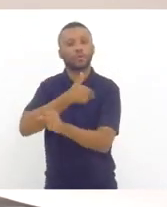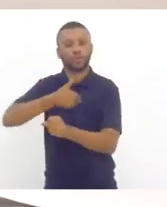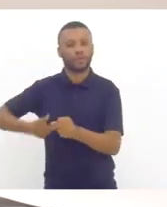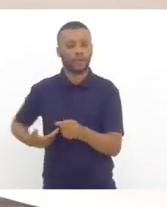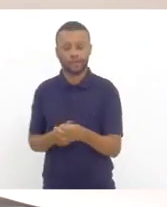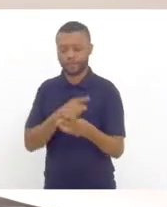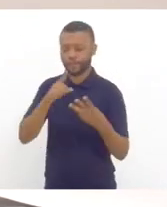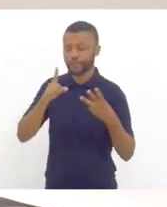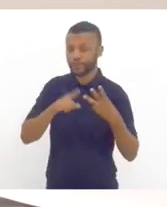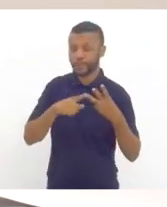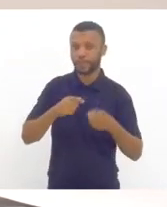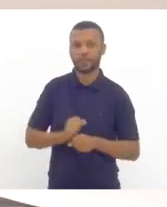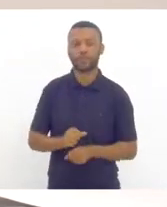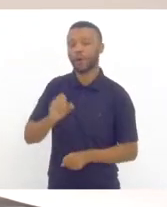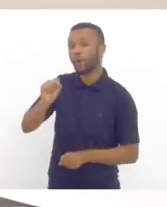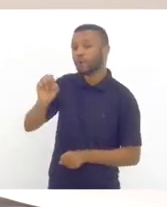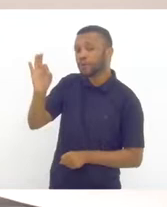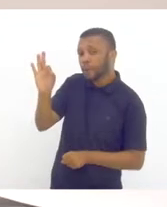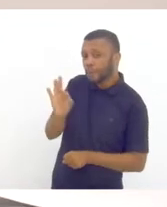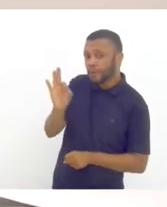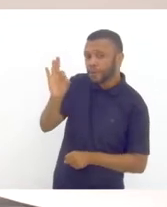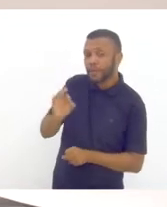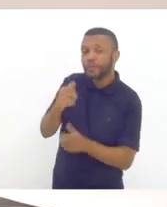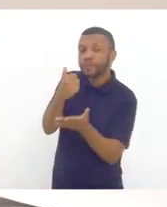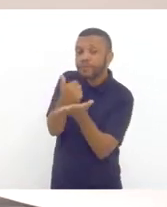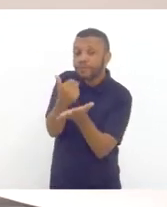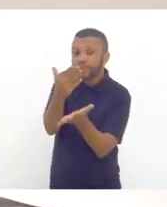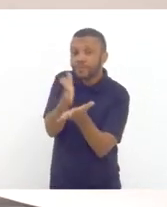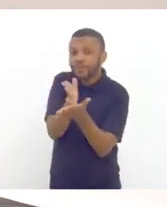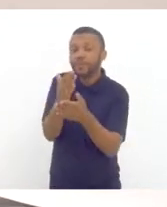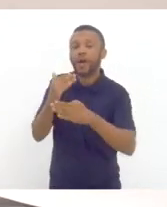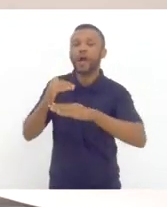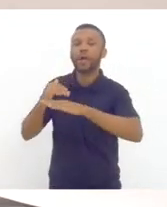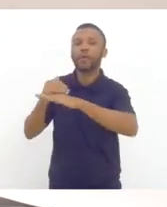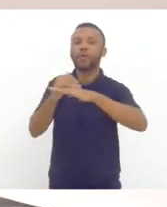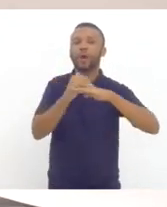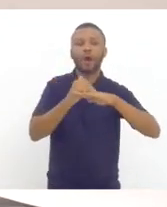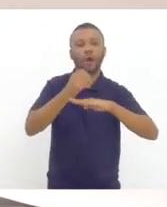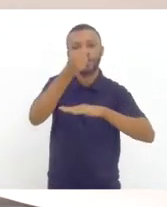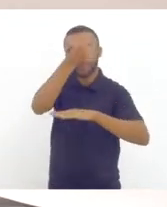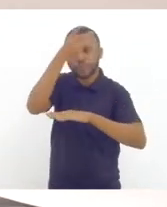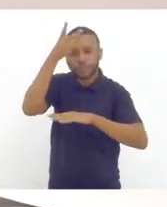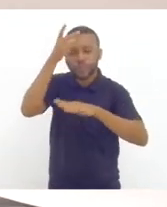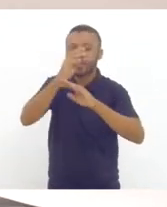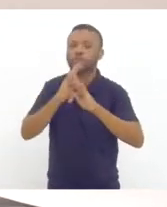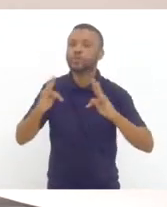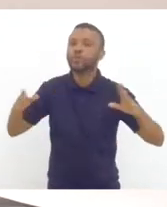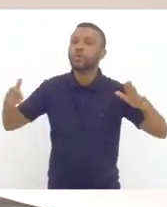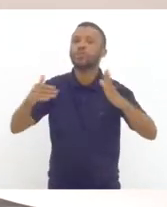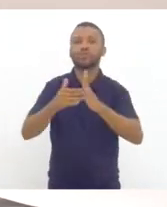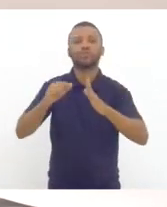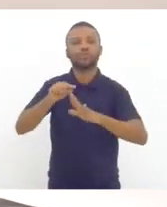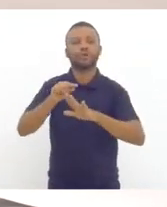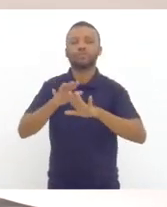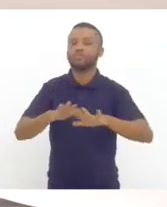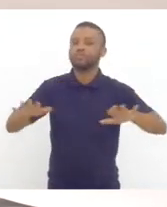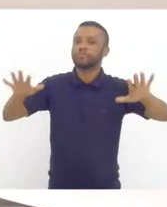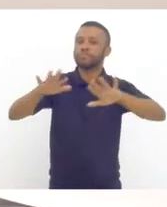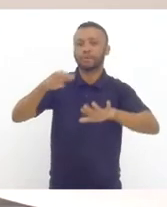8% divididas igualmente entre todos os municípios do Estado.